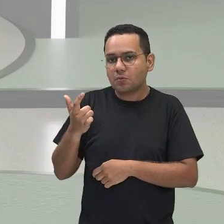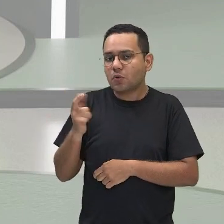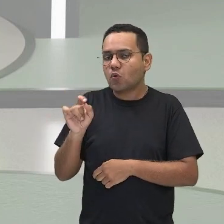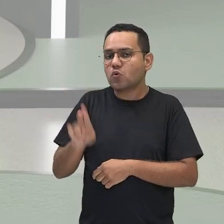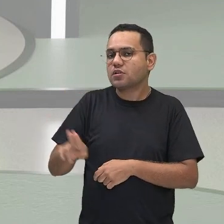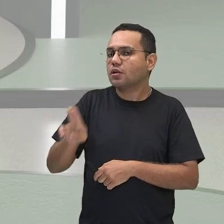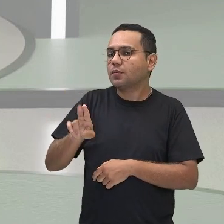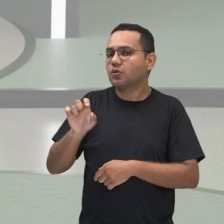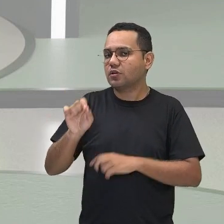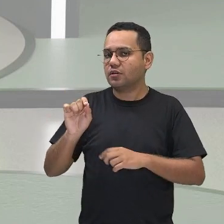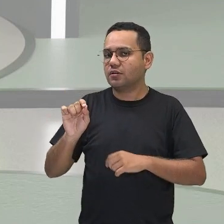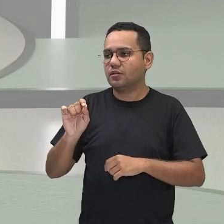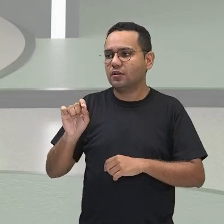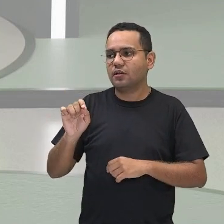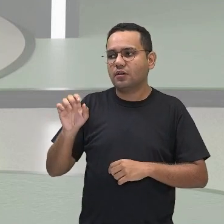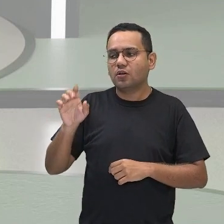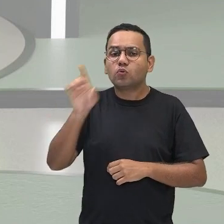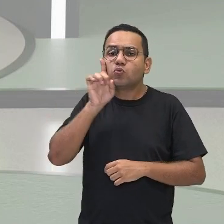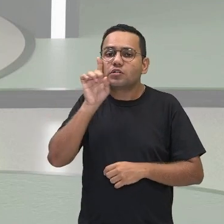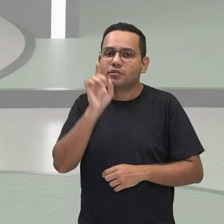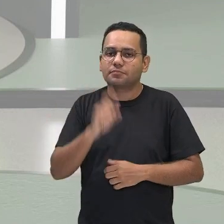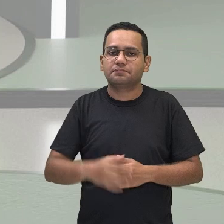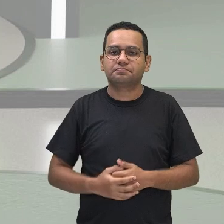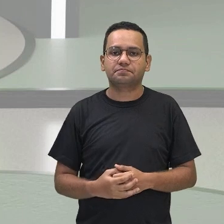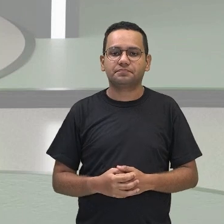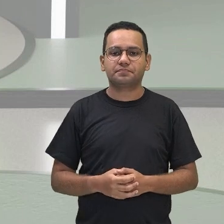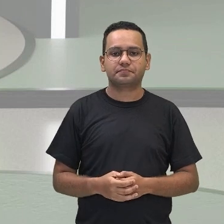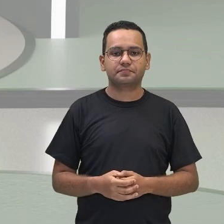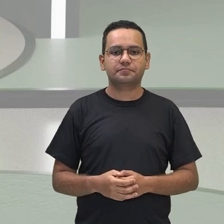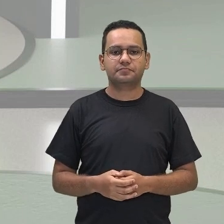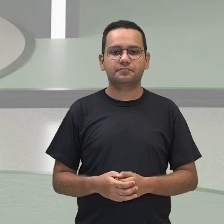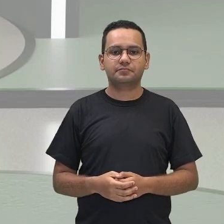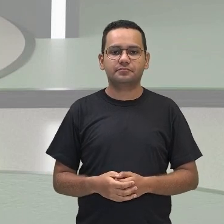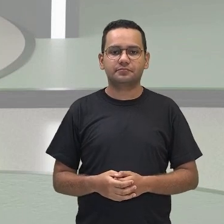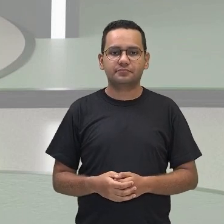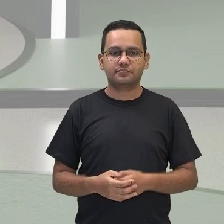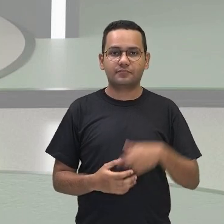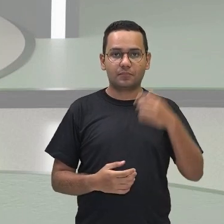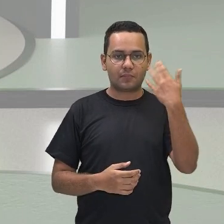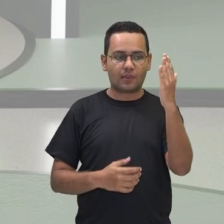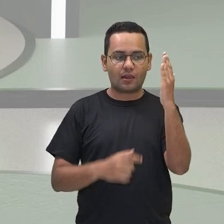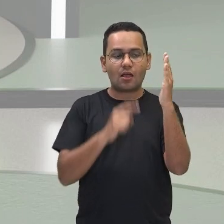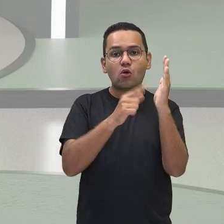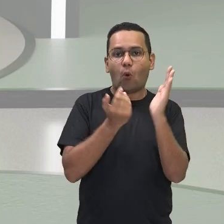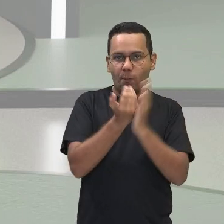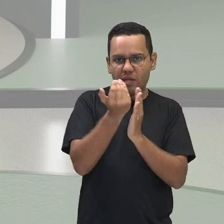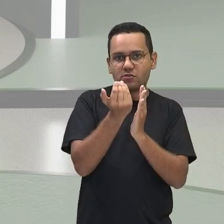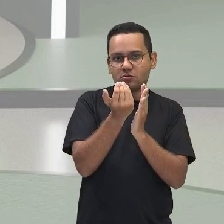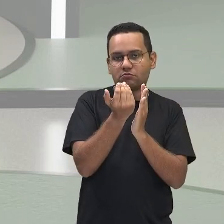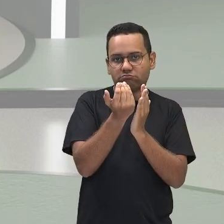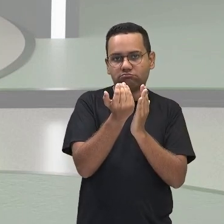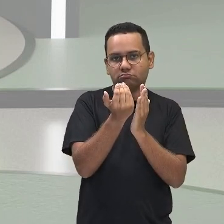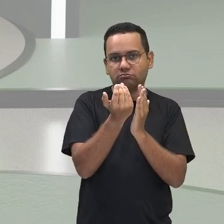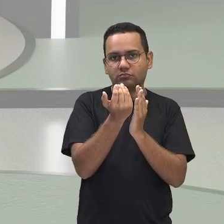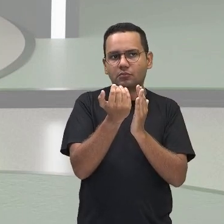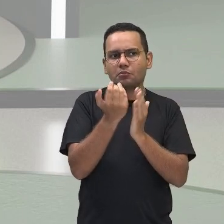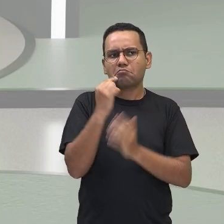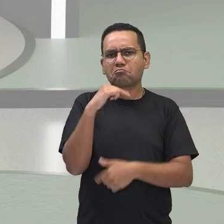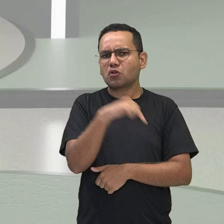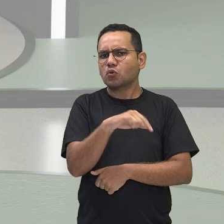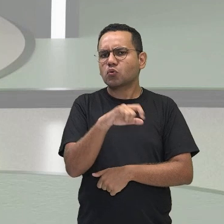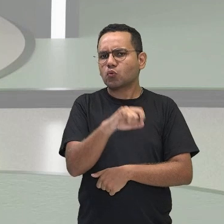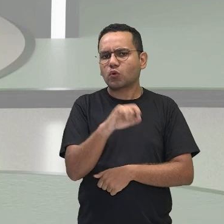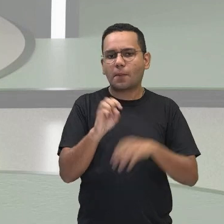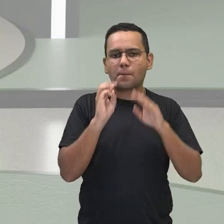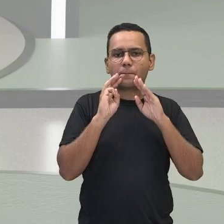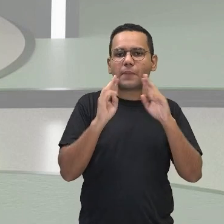pelo homem, por exemplo, certo? Então, matéria é tudo aquilo que ocupa lugar no